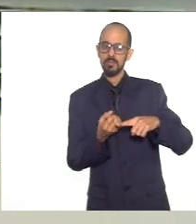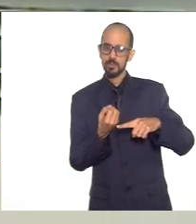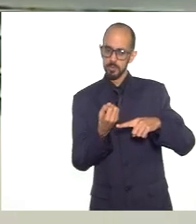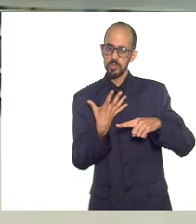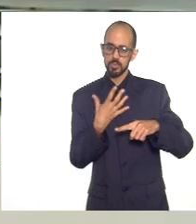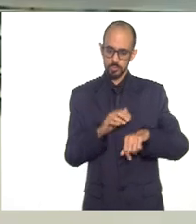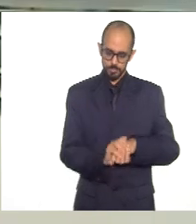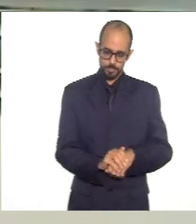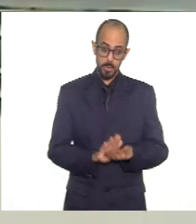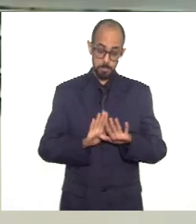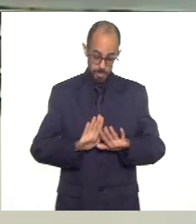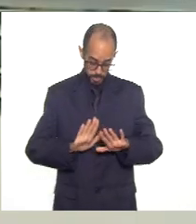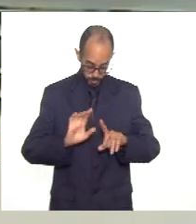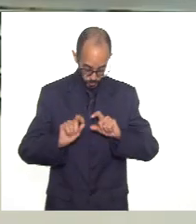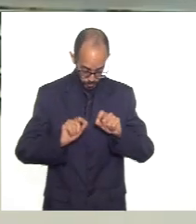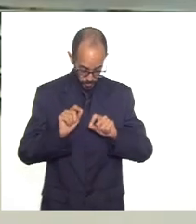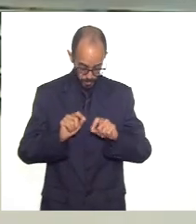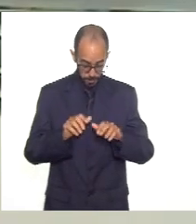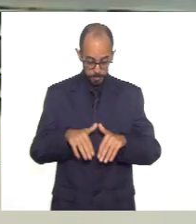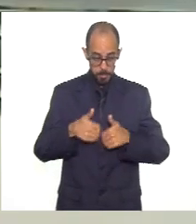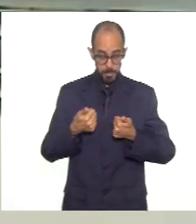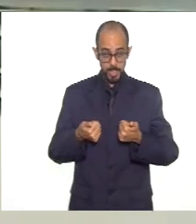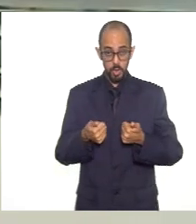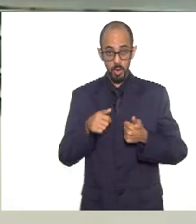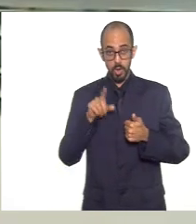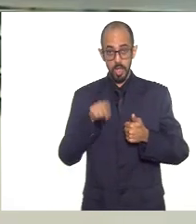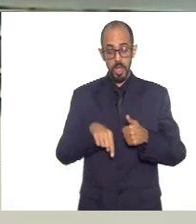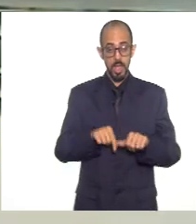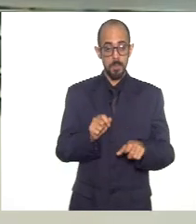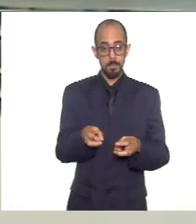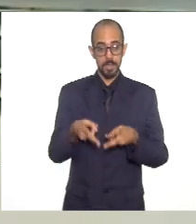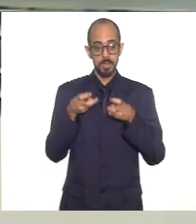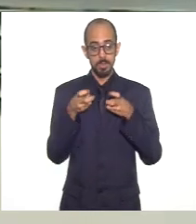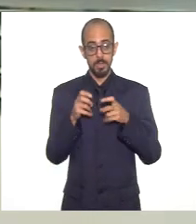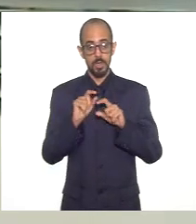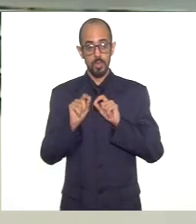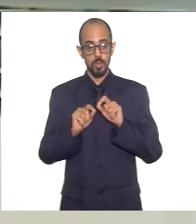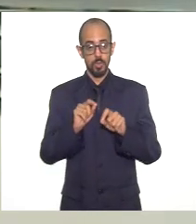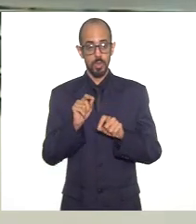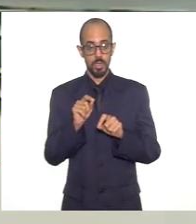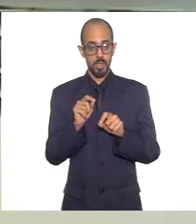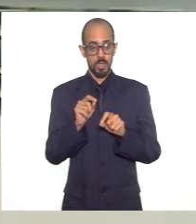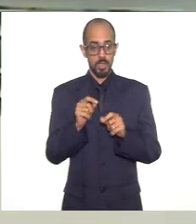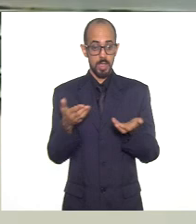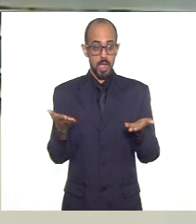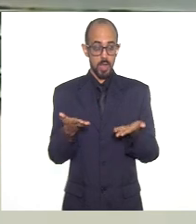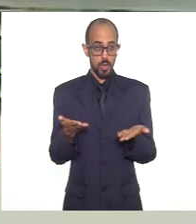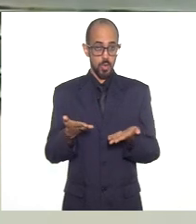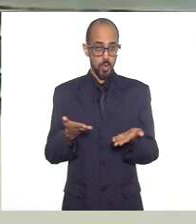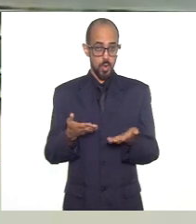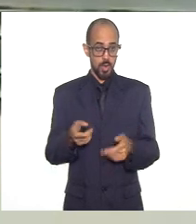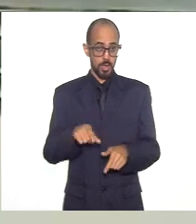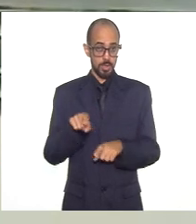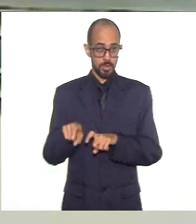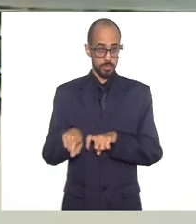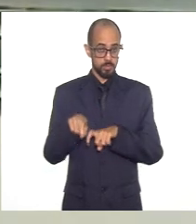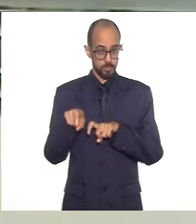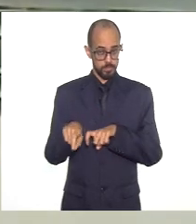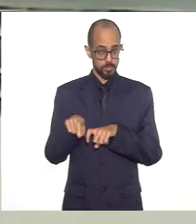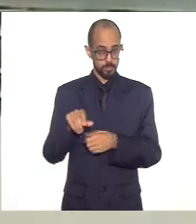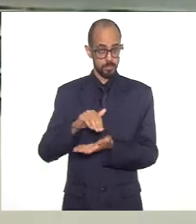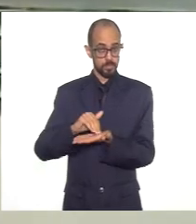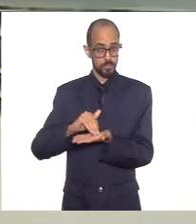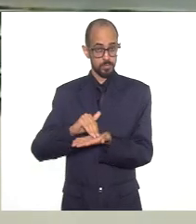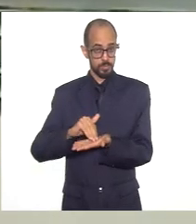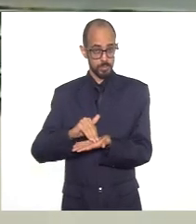positiva, mas o melhor disso tudo foi verificar que, desta vez, a Secretaria de Fazenda está